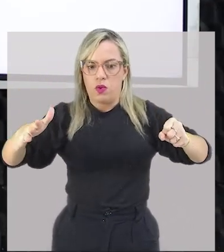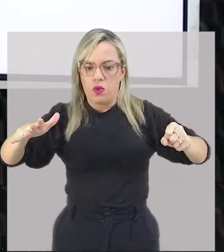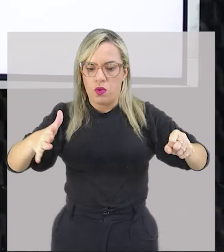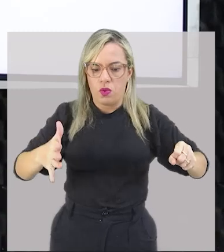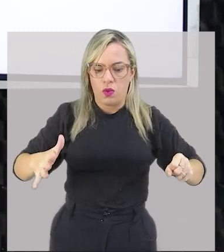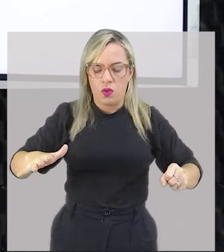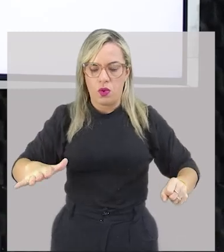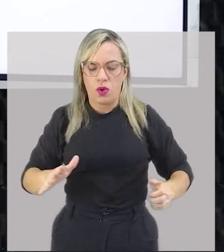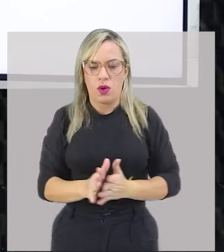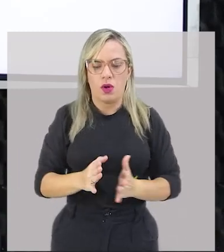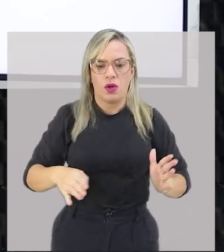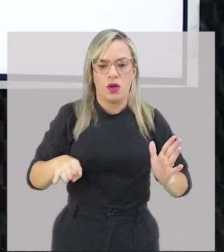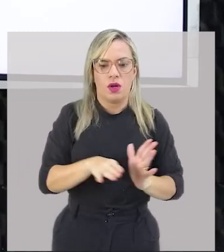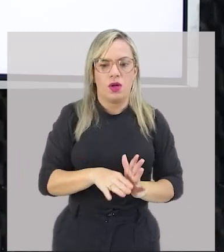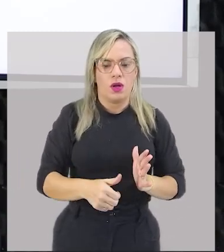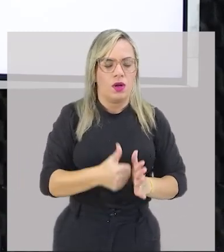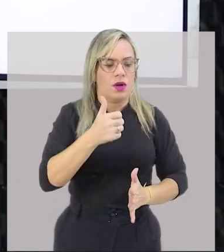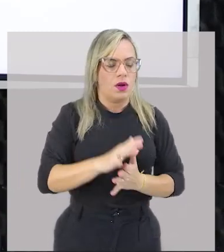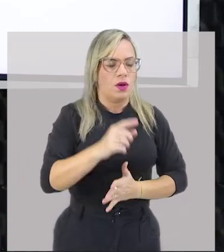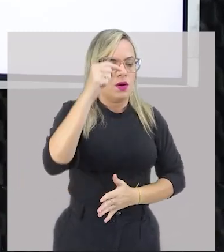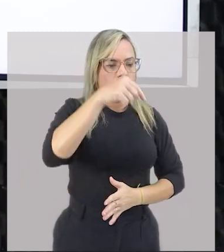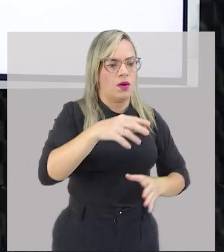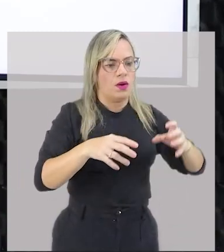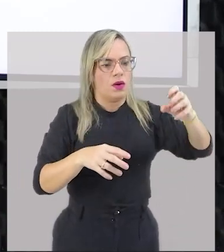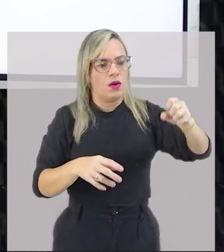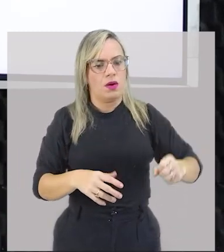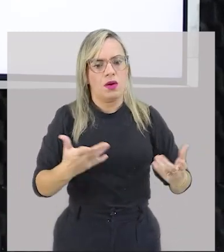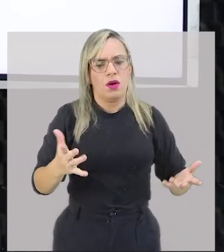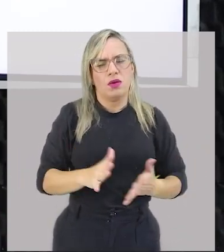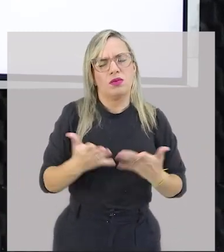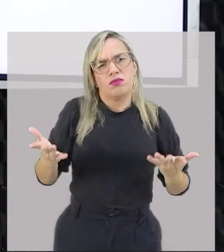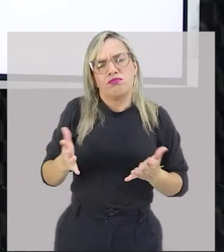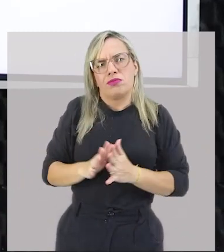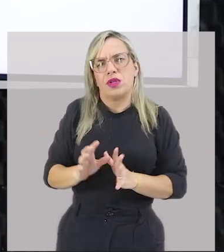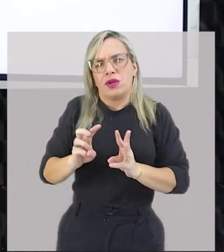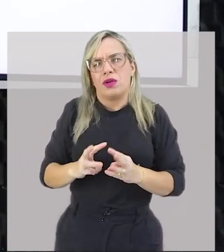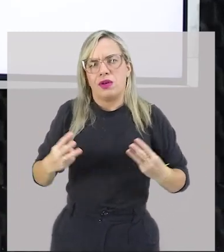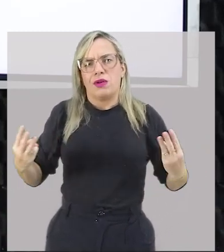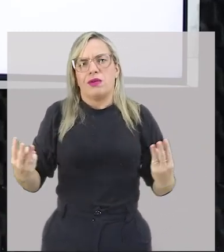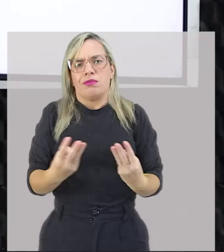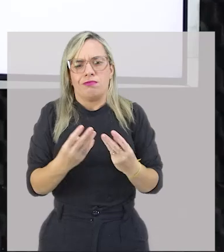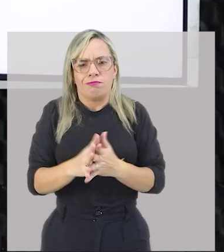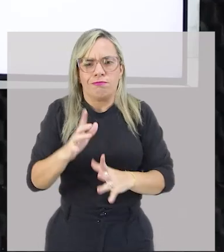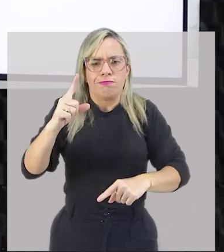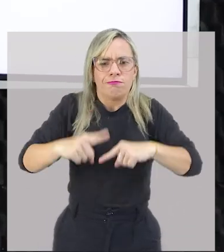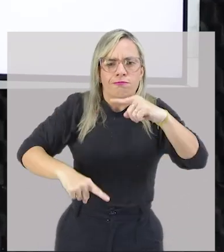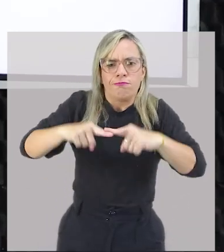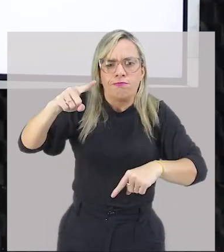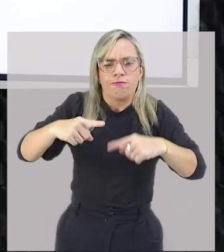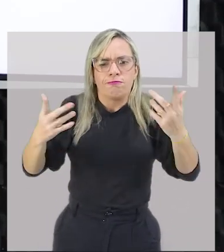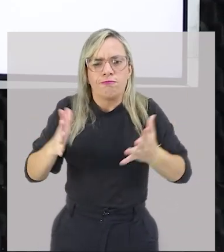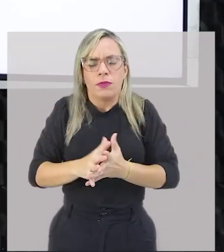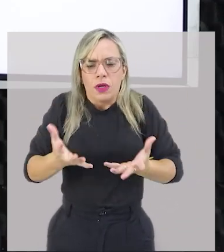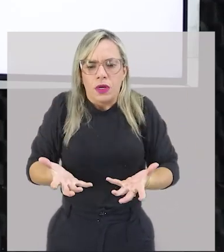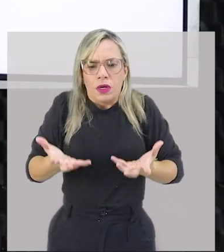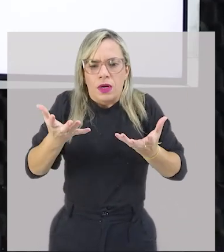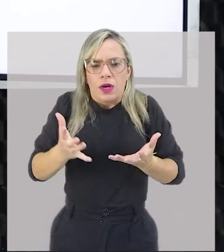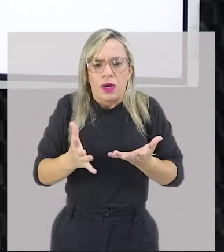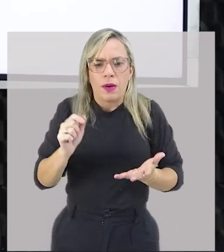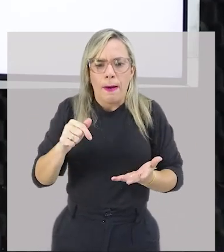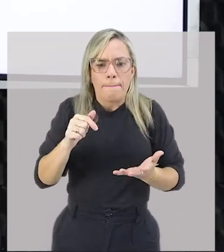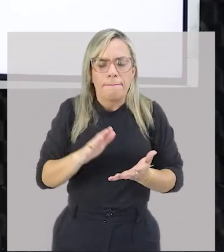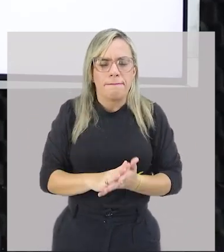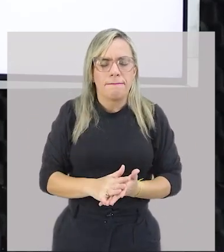amassei. Poxa, se elas têm mesma massa, se os corpos mais pesados caem mais